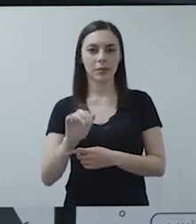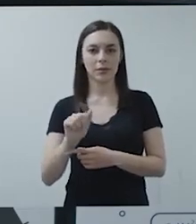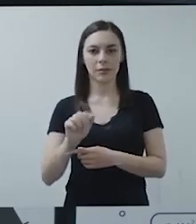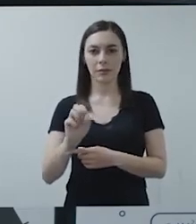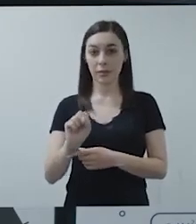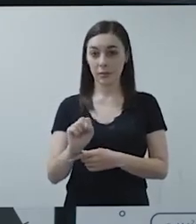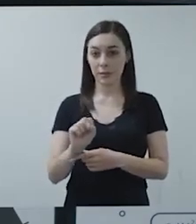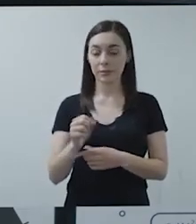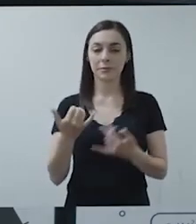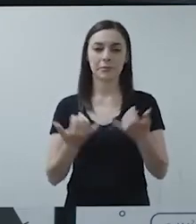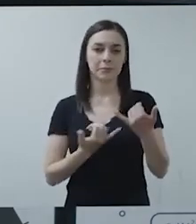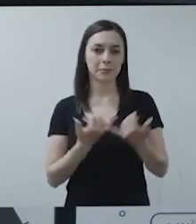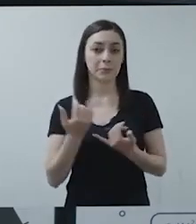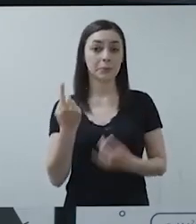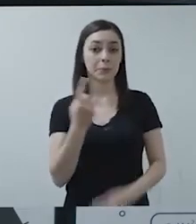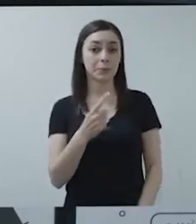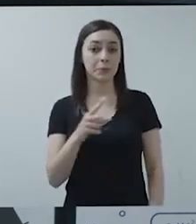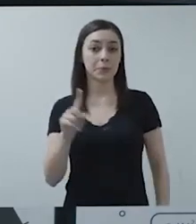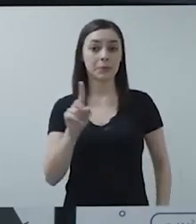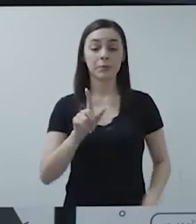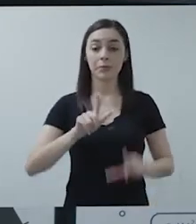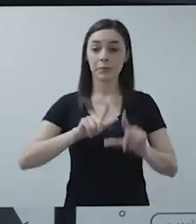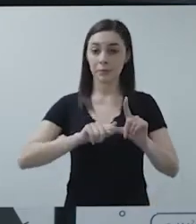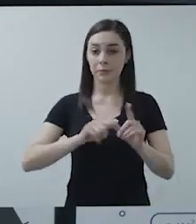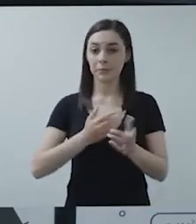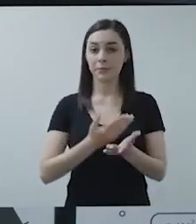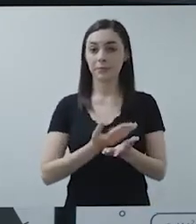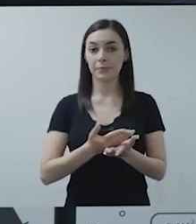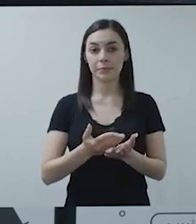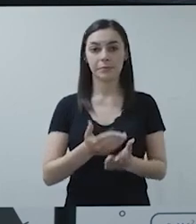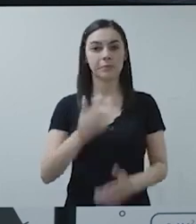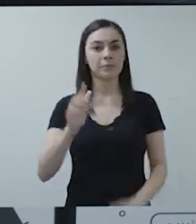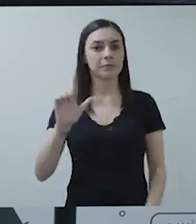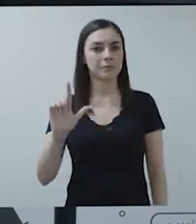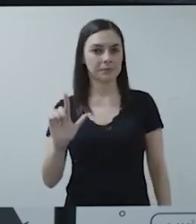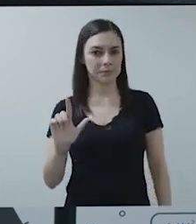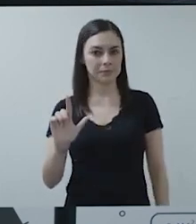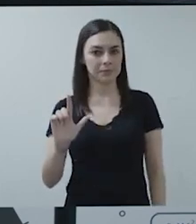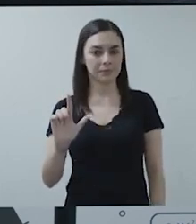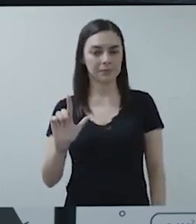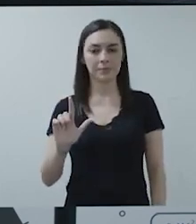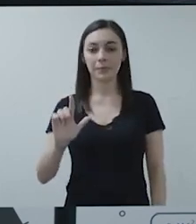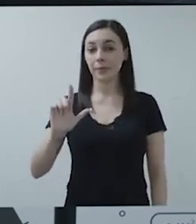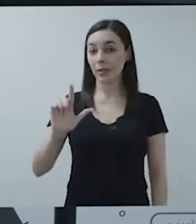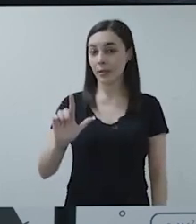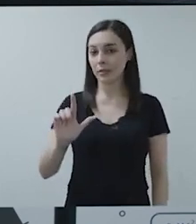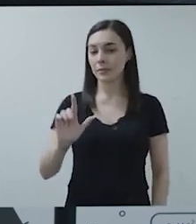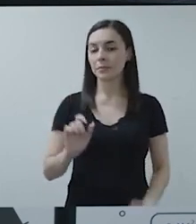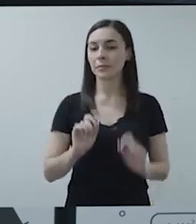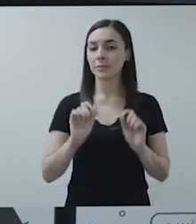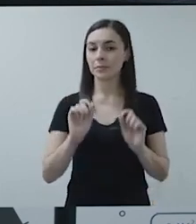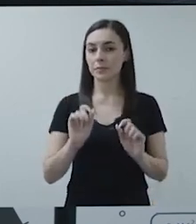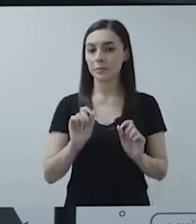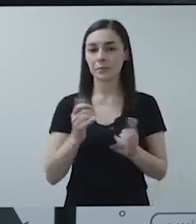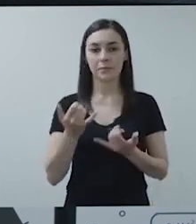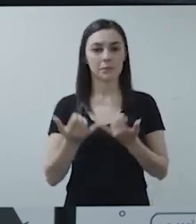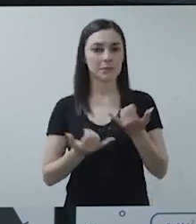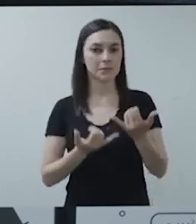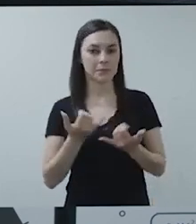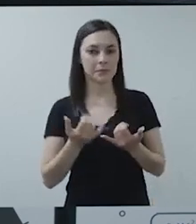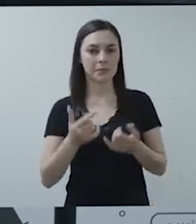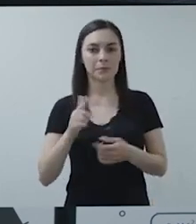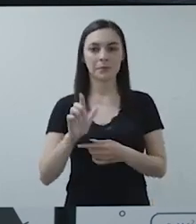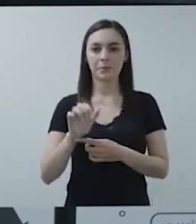última brincadeira. Começa com a letra L. L, então, do